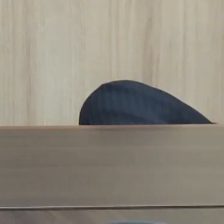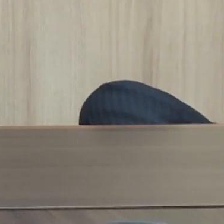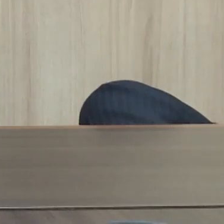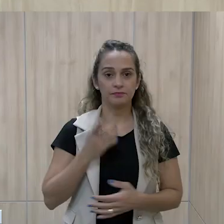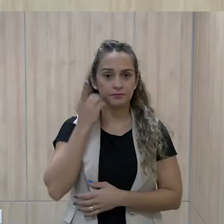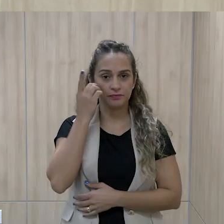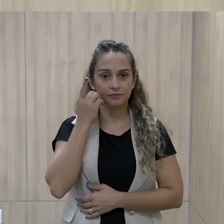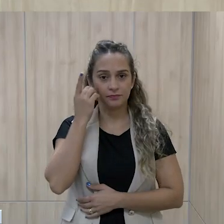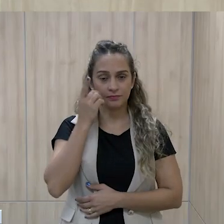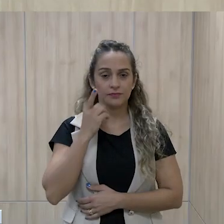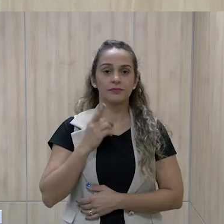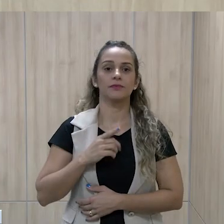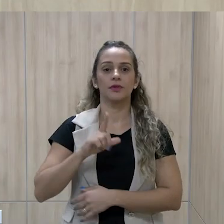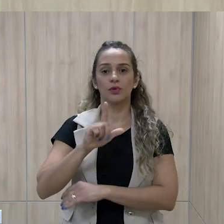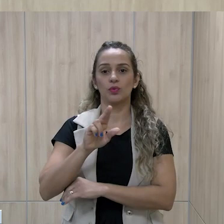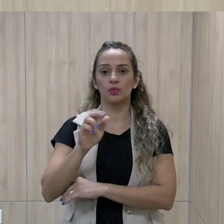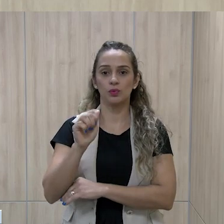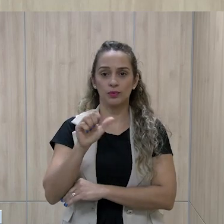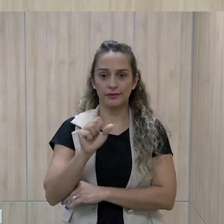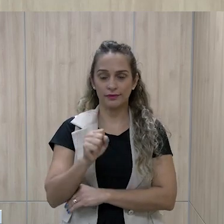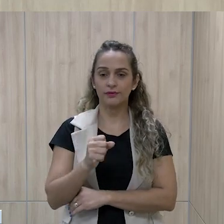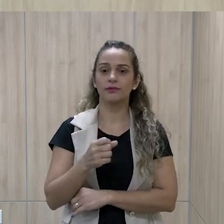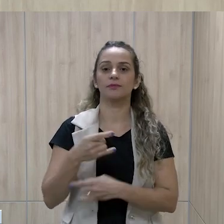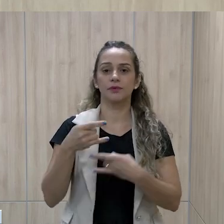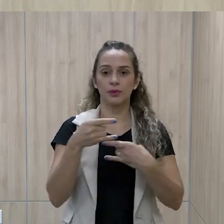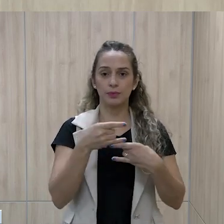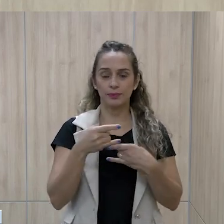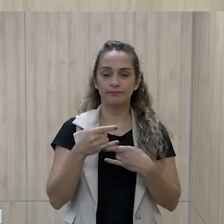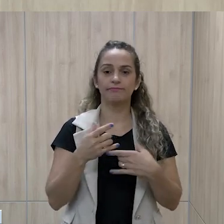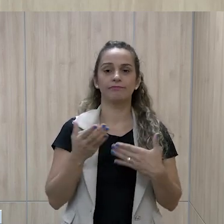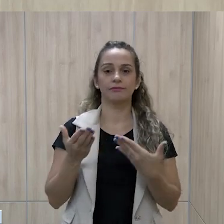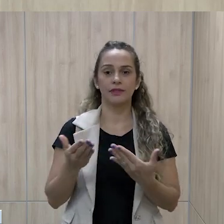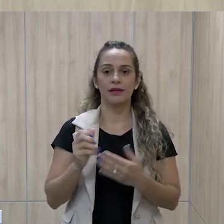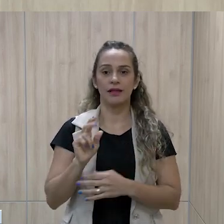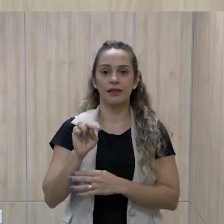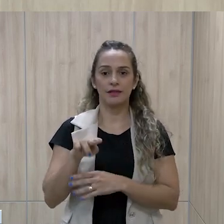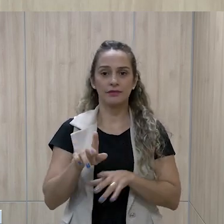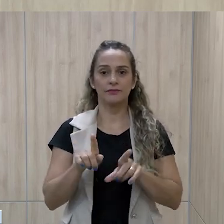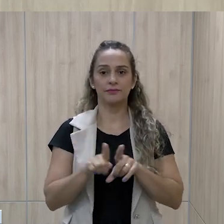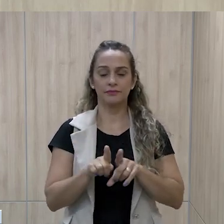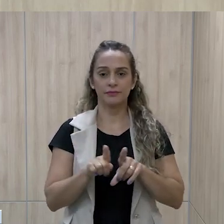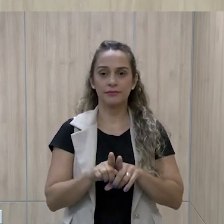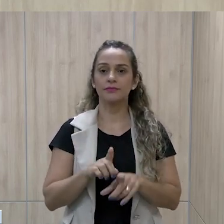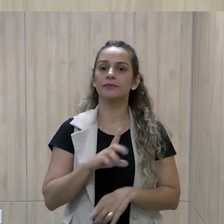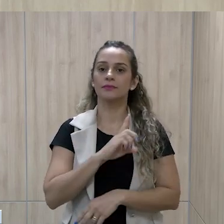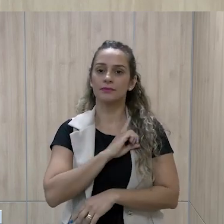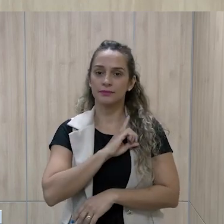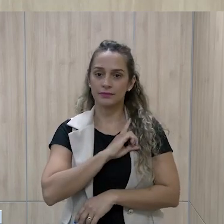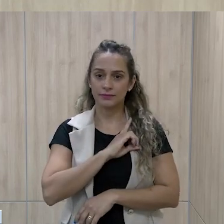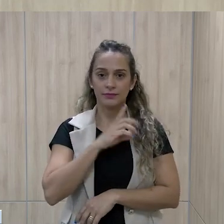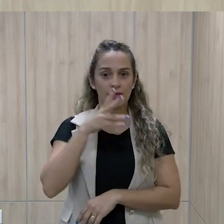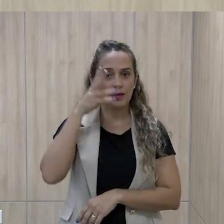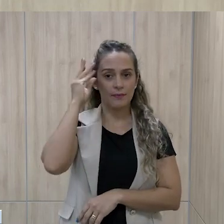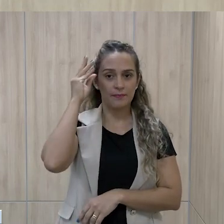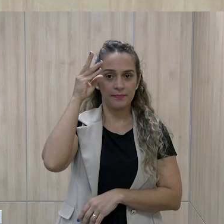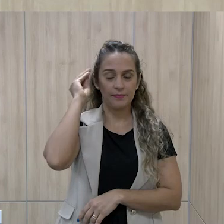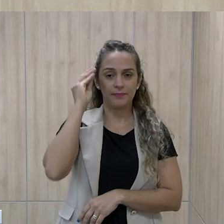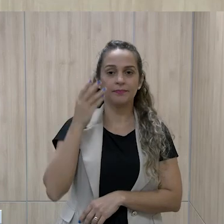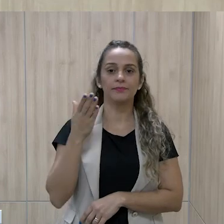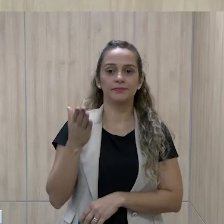pensa dos Senhores deputados Lucas Torres o modo remoto Deputado Alan Queiroz Deputado